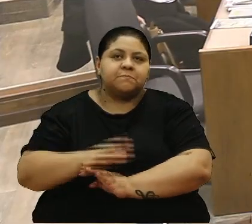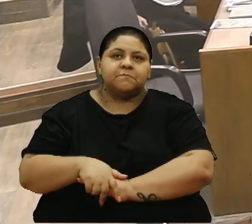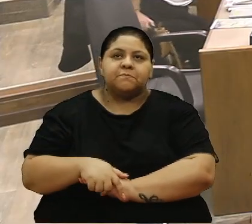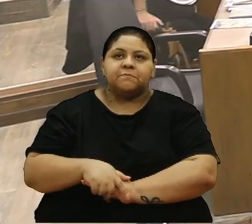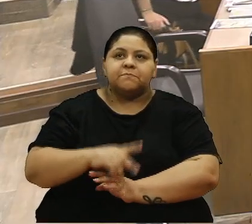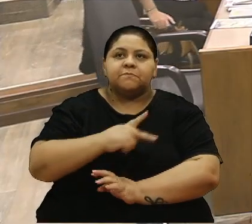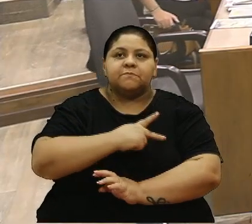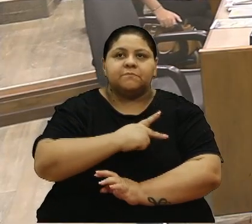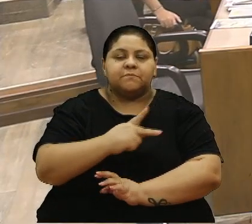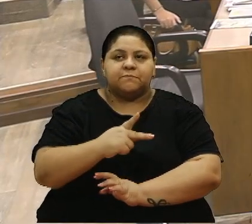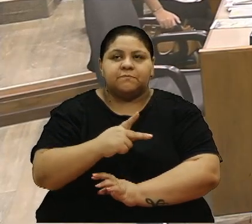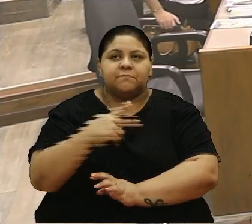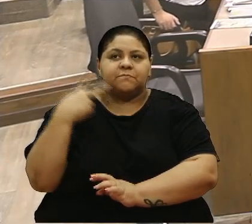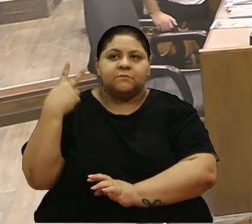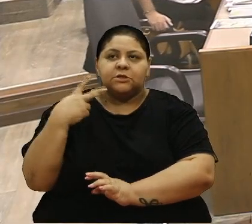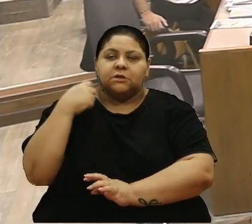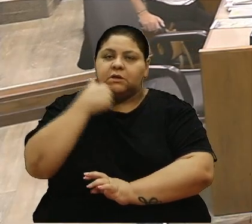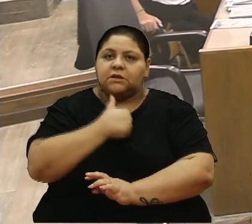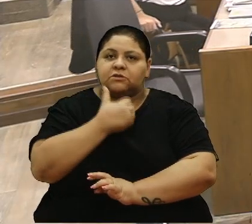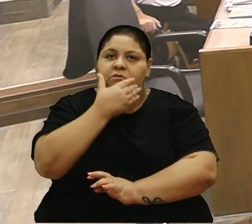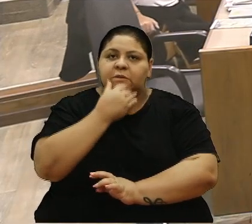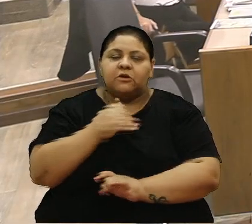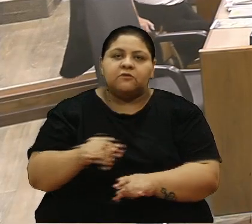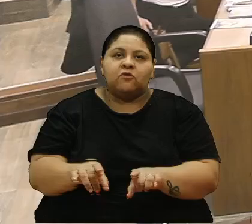Senhor presidente, senhores vereadores.